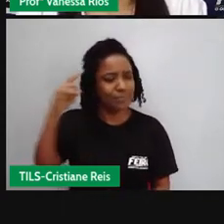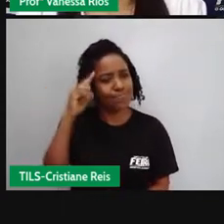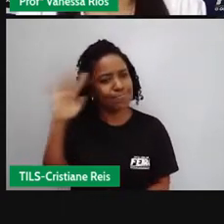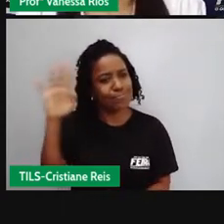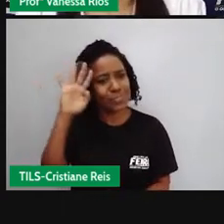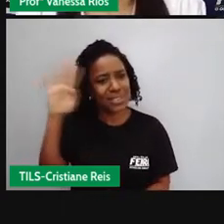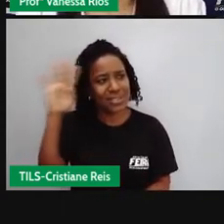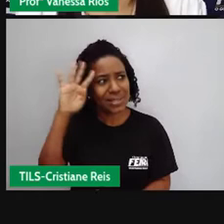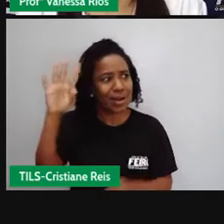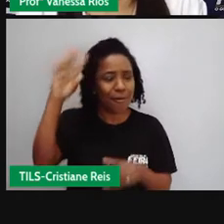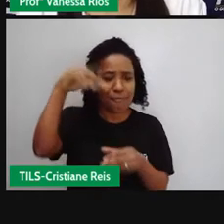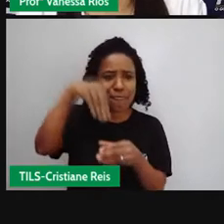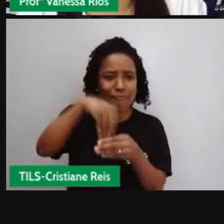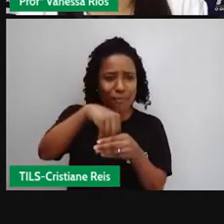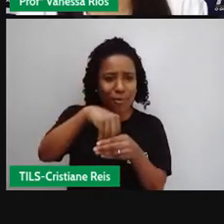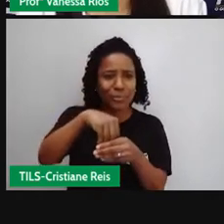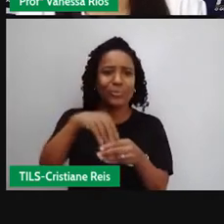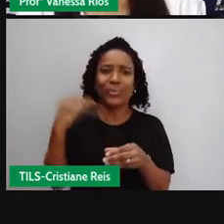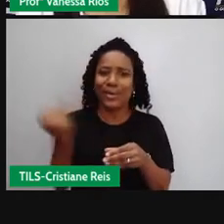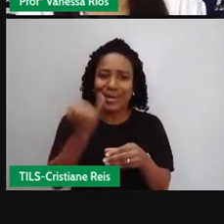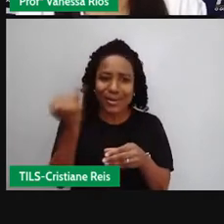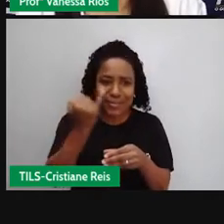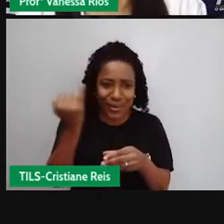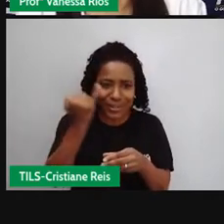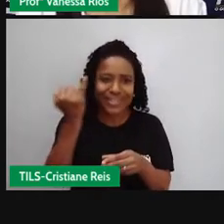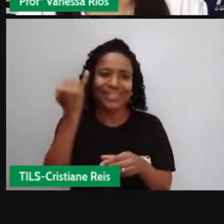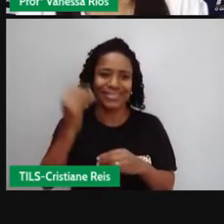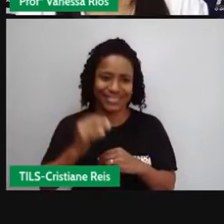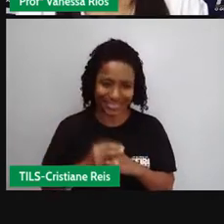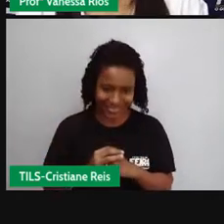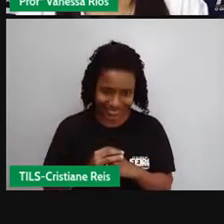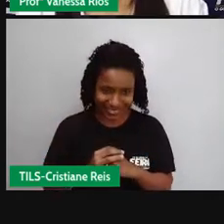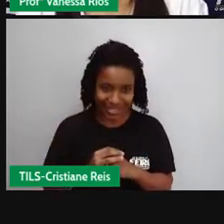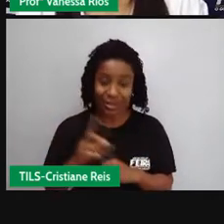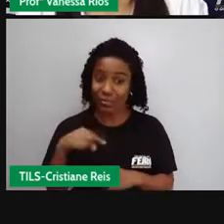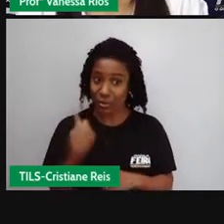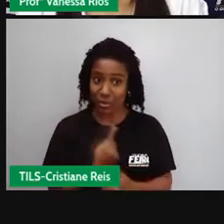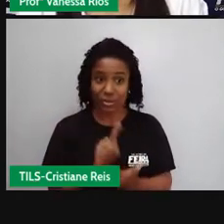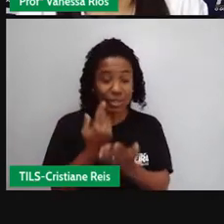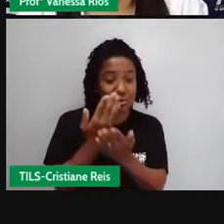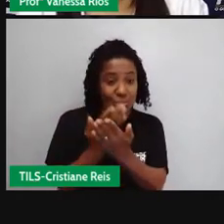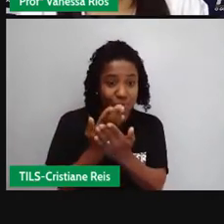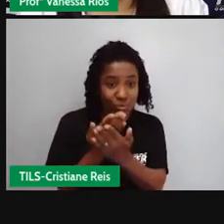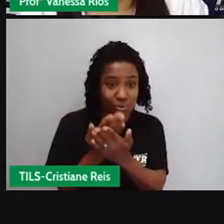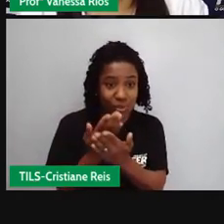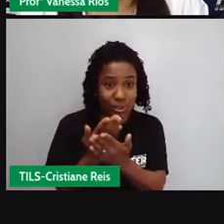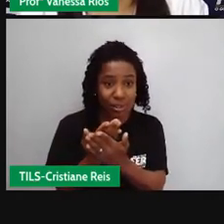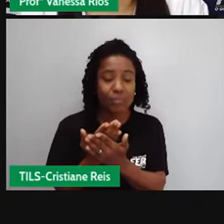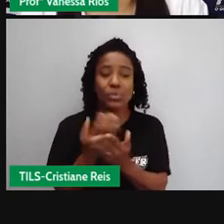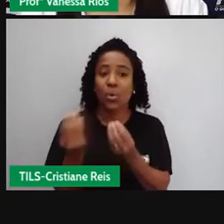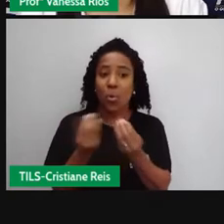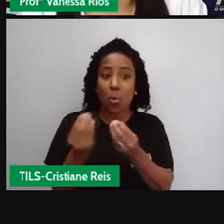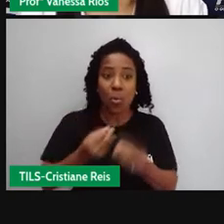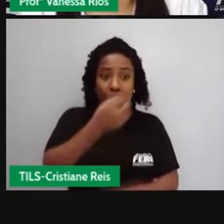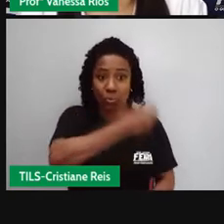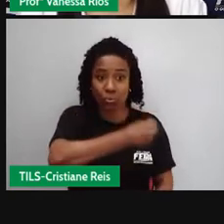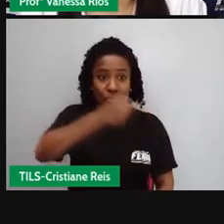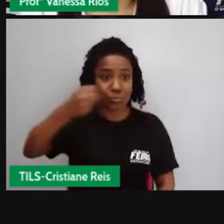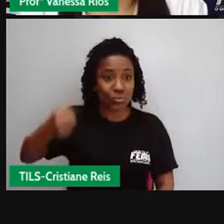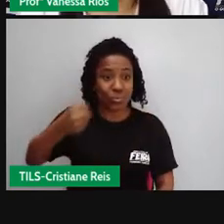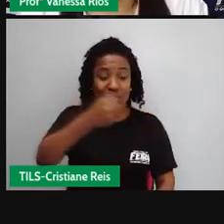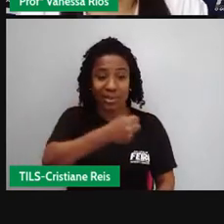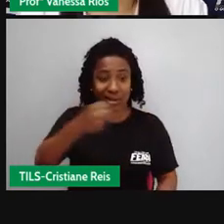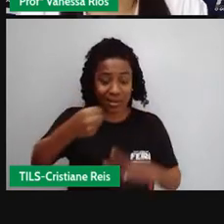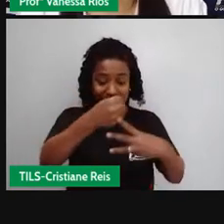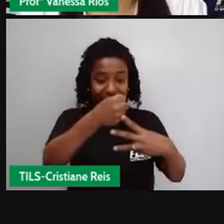já viu aí quando estudamos, né? Sobre os poderes, sobre como o poder administrativo do nosso país, do nosso